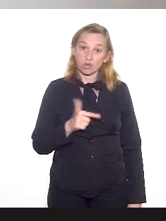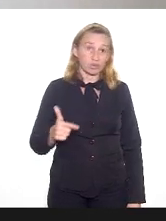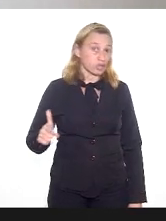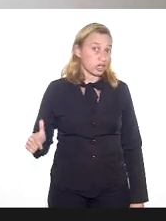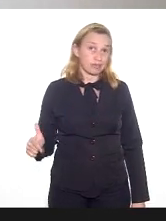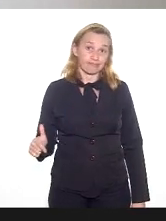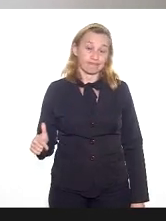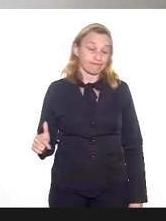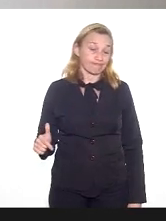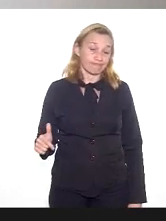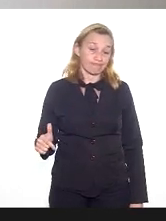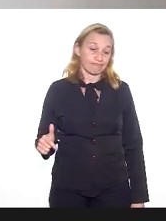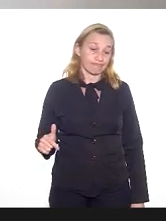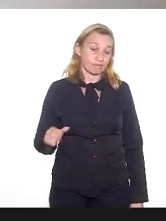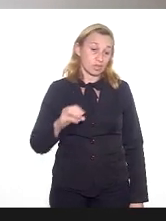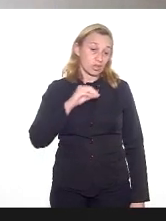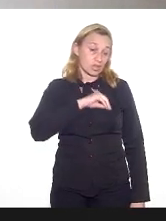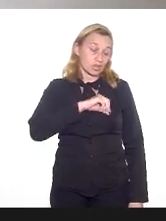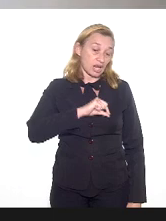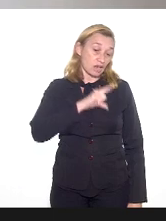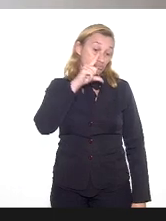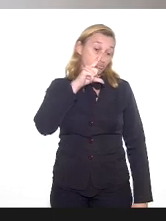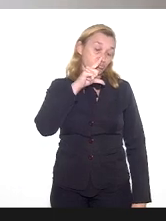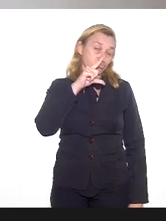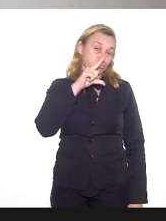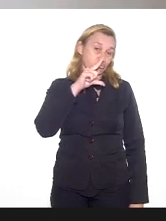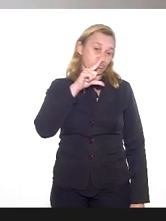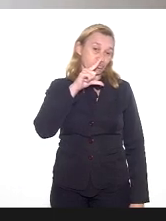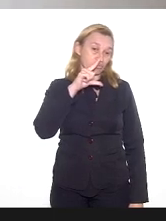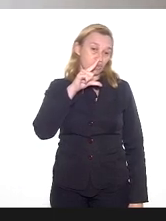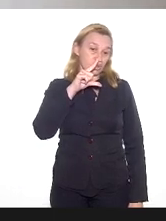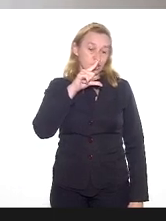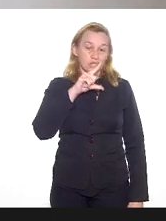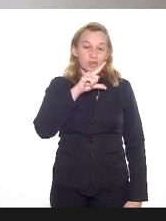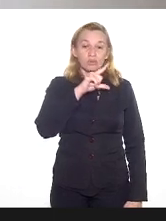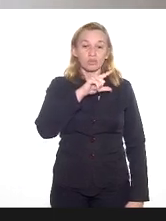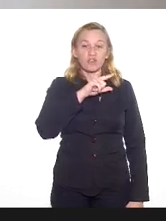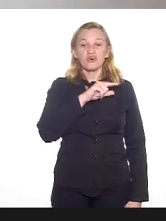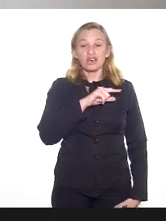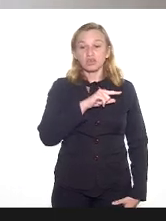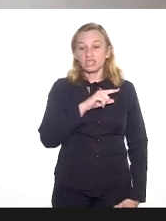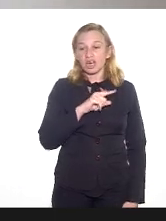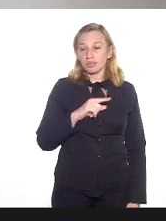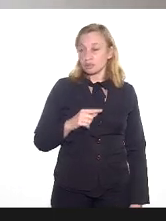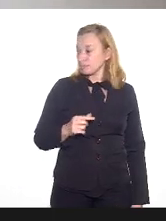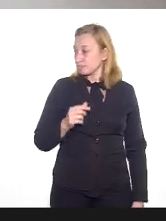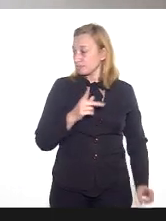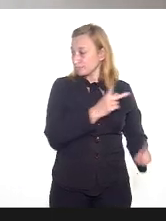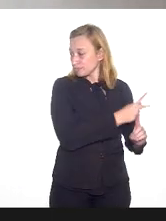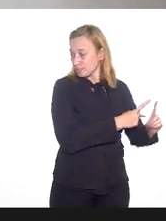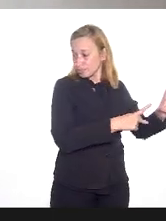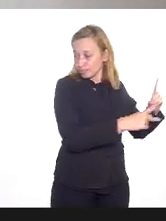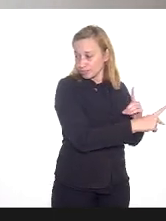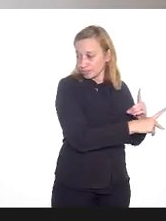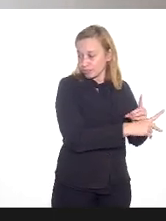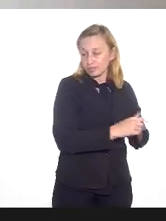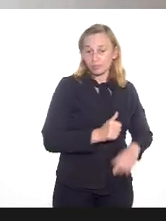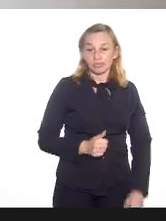Não há no desenho estrutural, né, do que é o Rio Previdência,